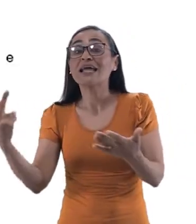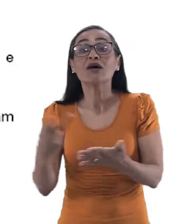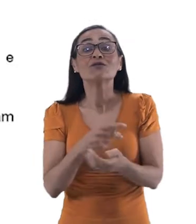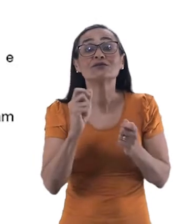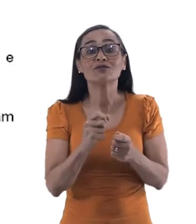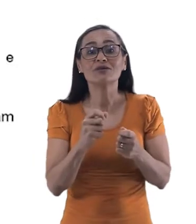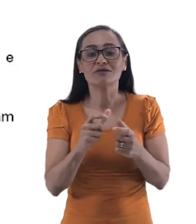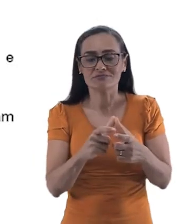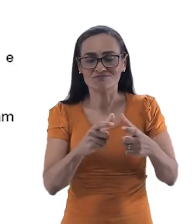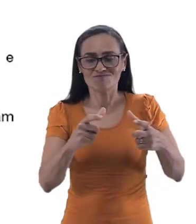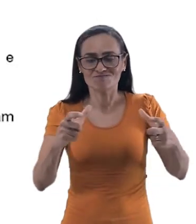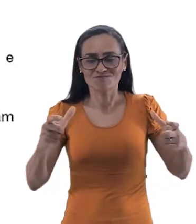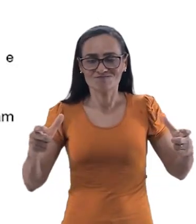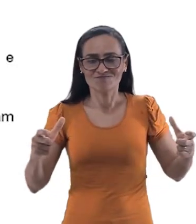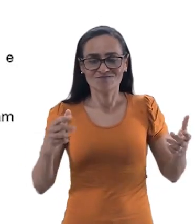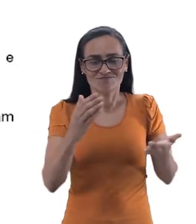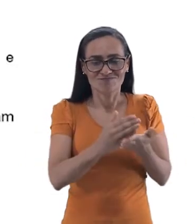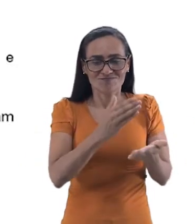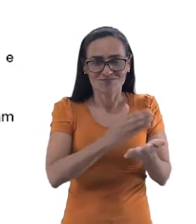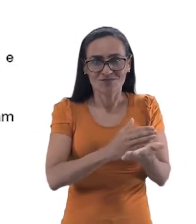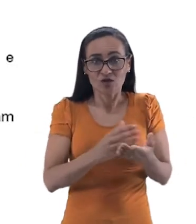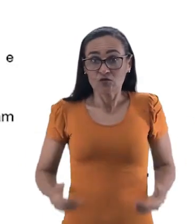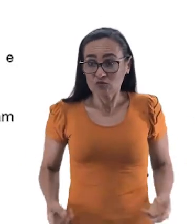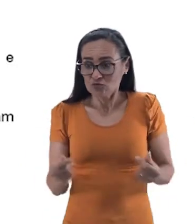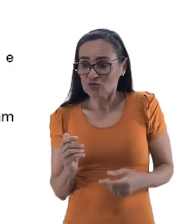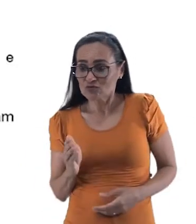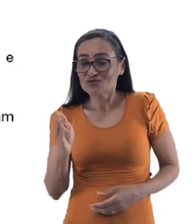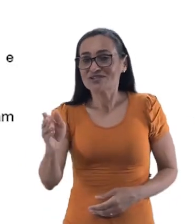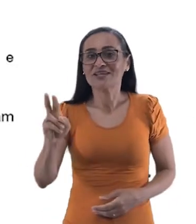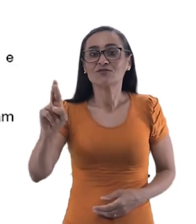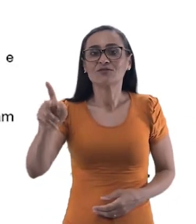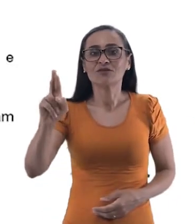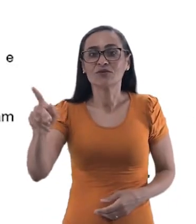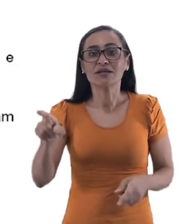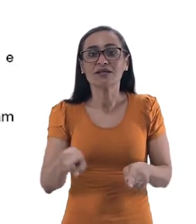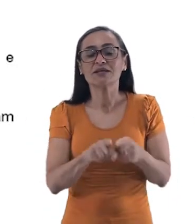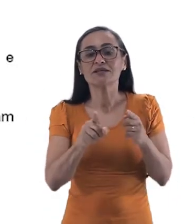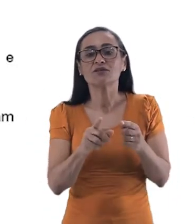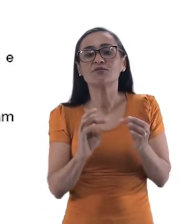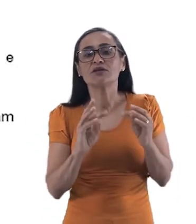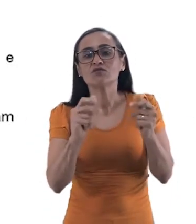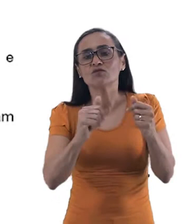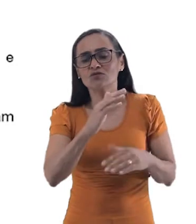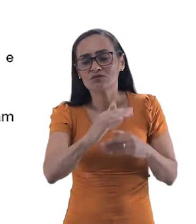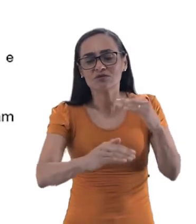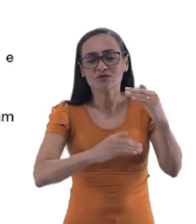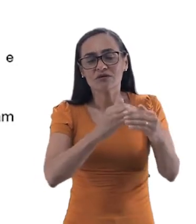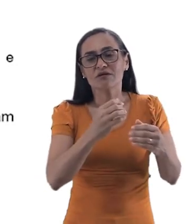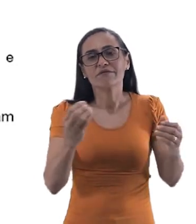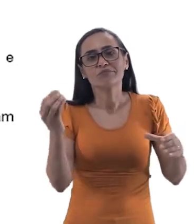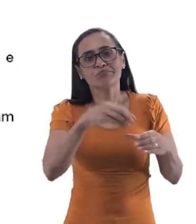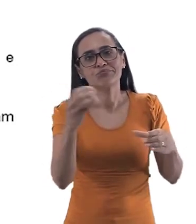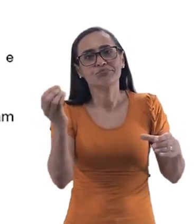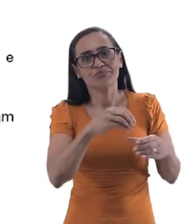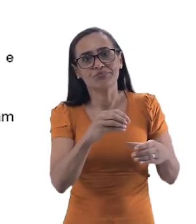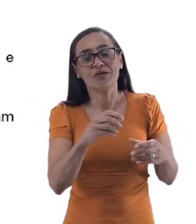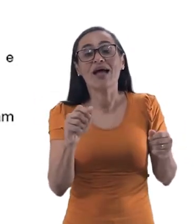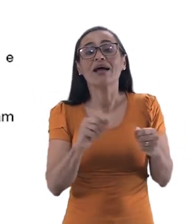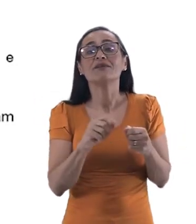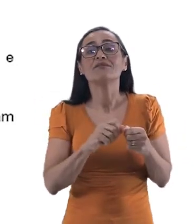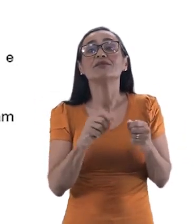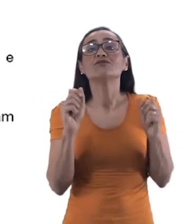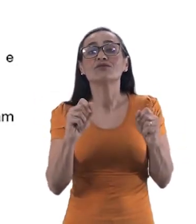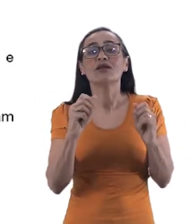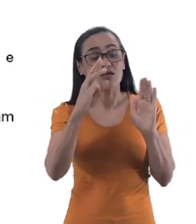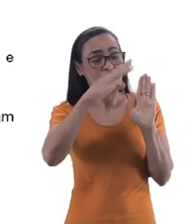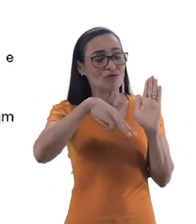isso trouxe um aumento da parcela dos custos indiretos e das despesas operacionais em todo esse processo. Isso